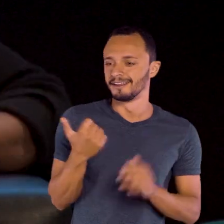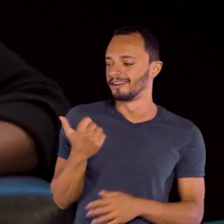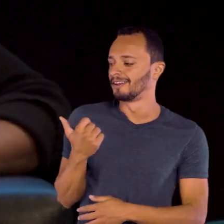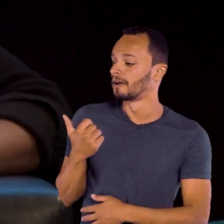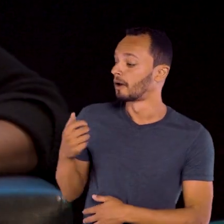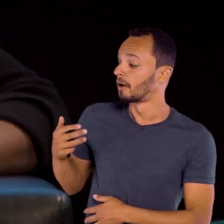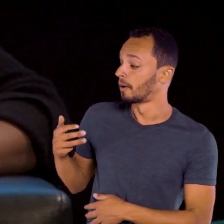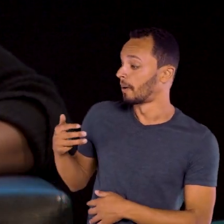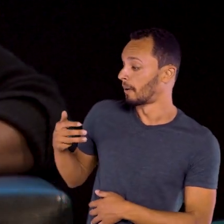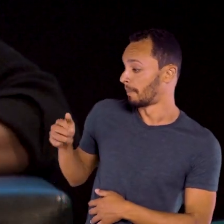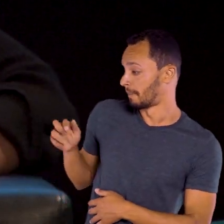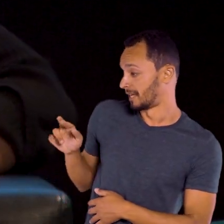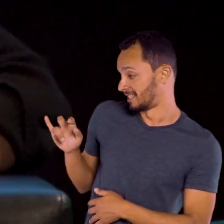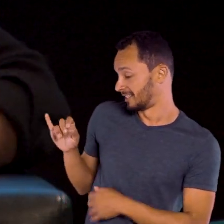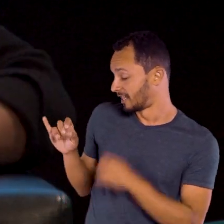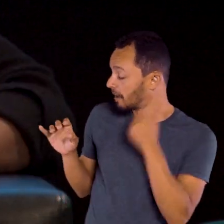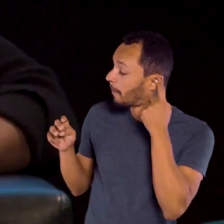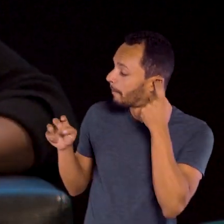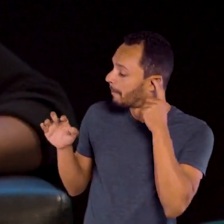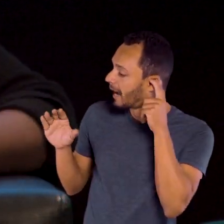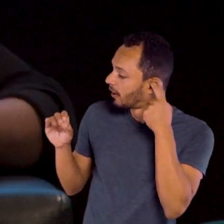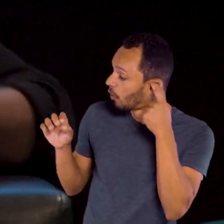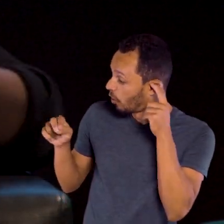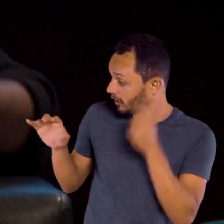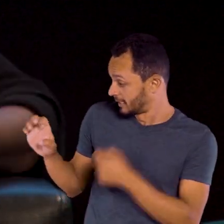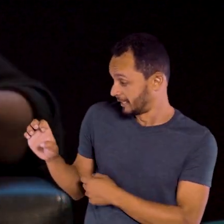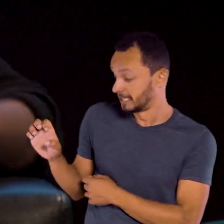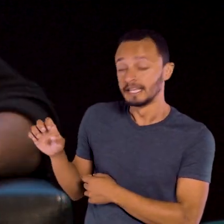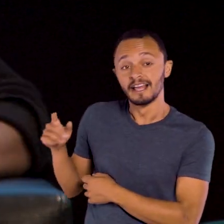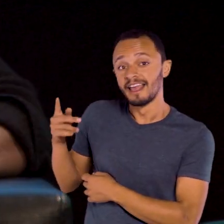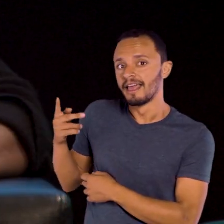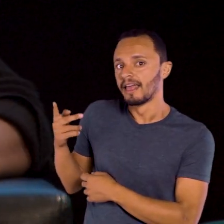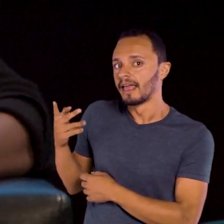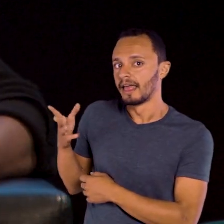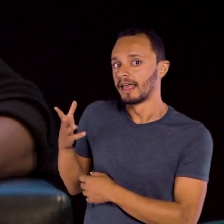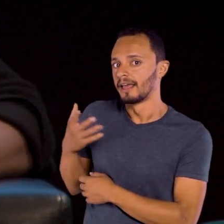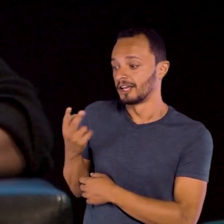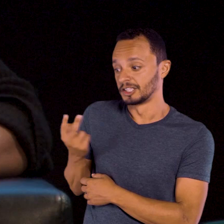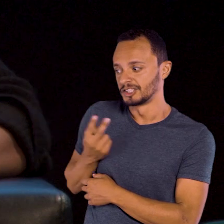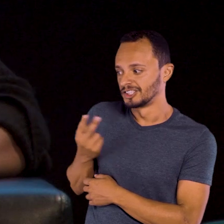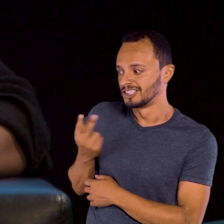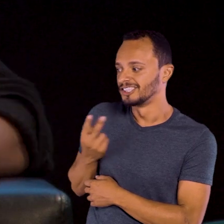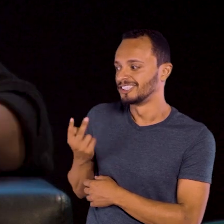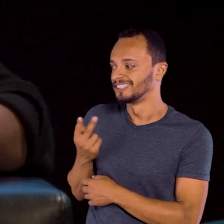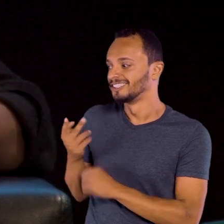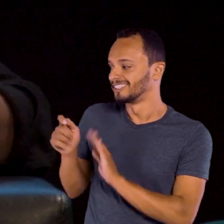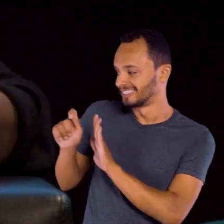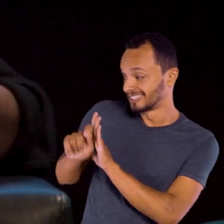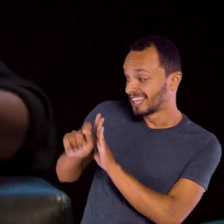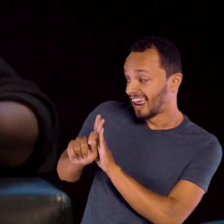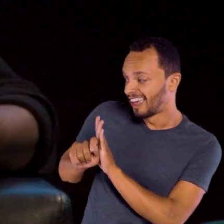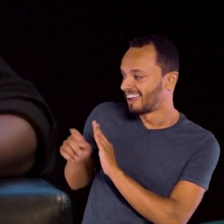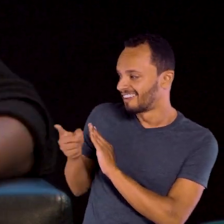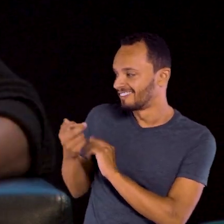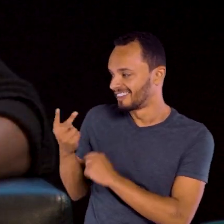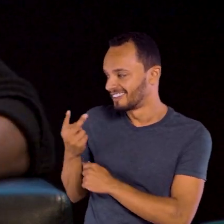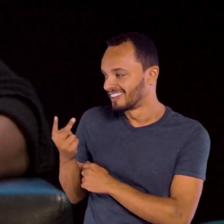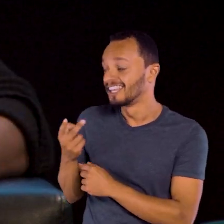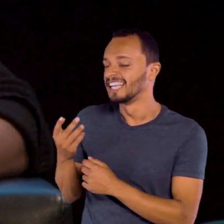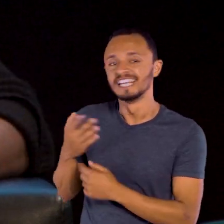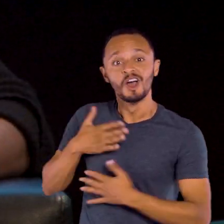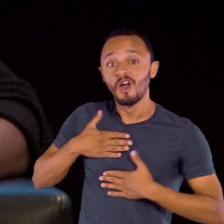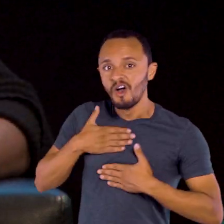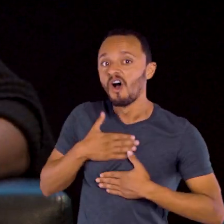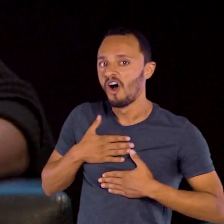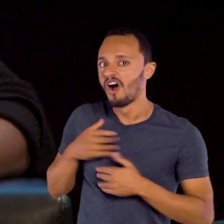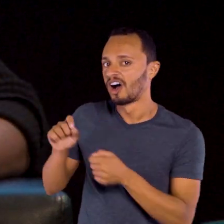colega roteirista Marton Olímpio, a gente é meio compulsivo na escrita, a gente gosta muito do que a gente